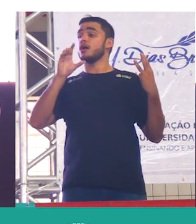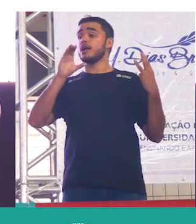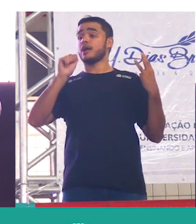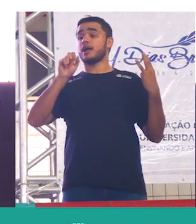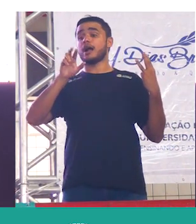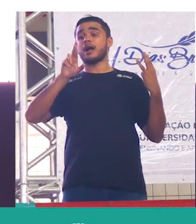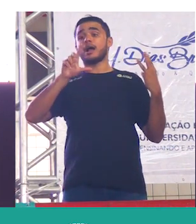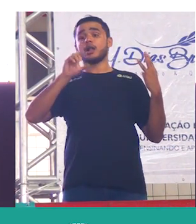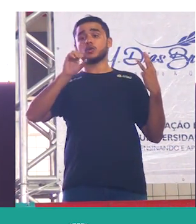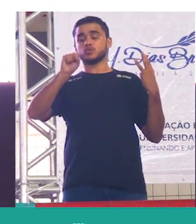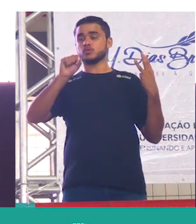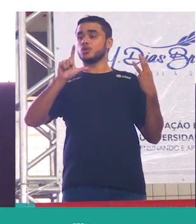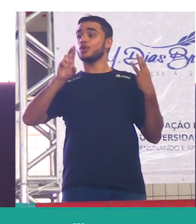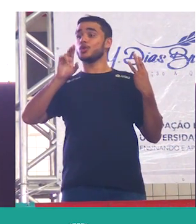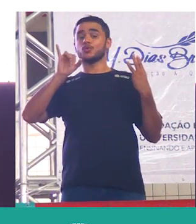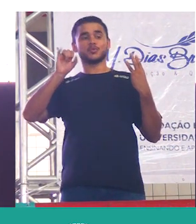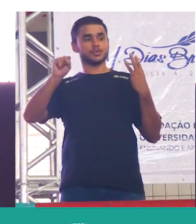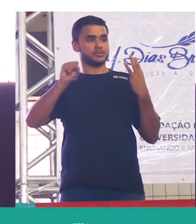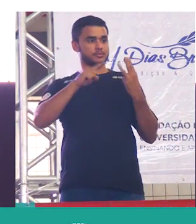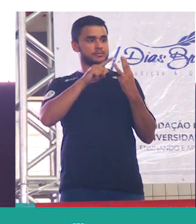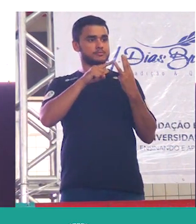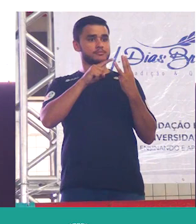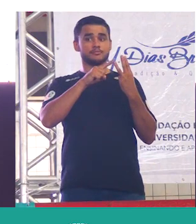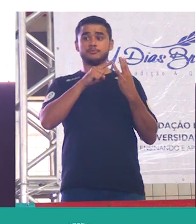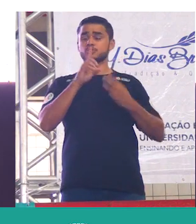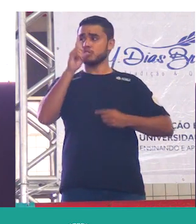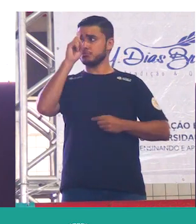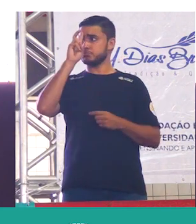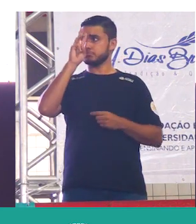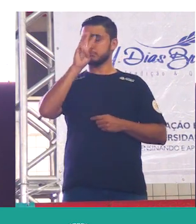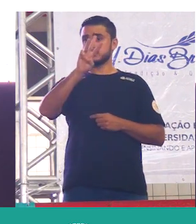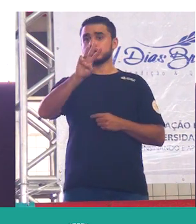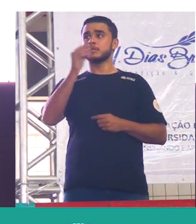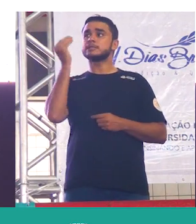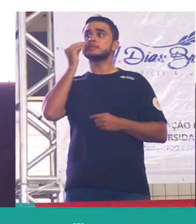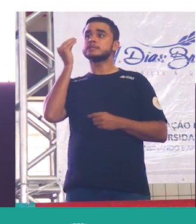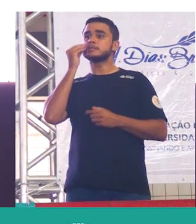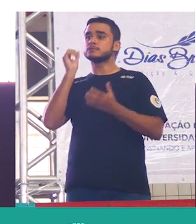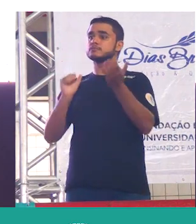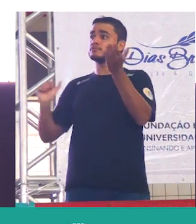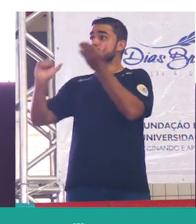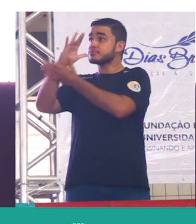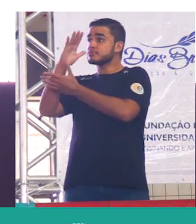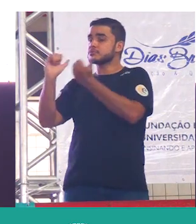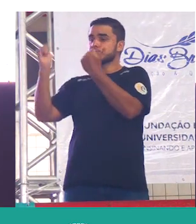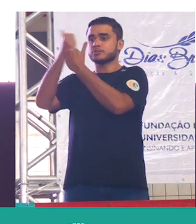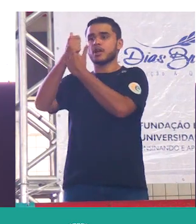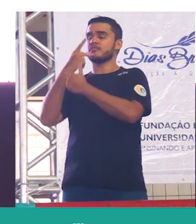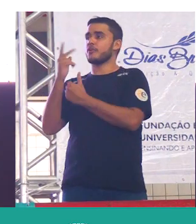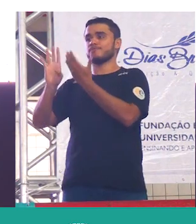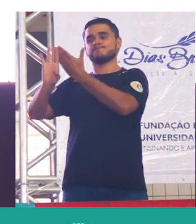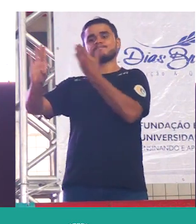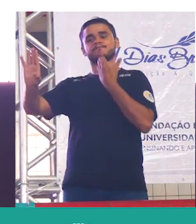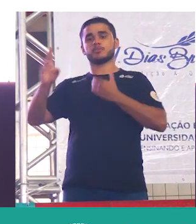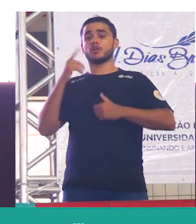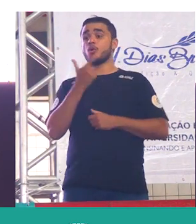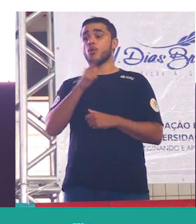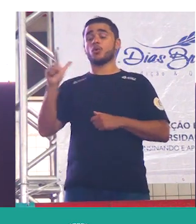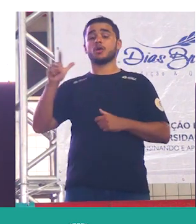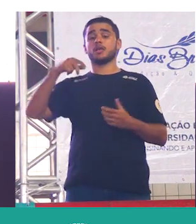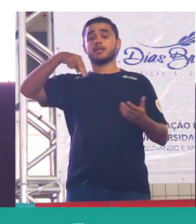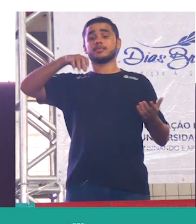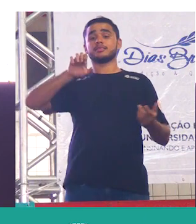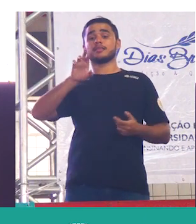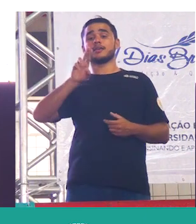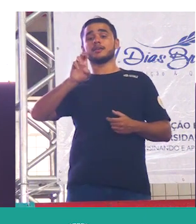Luiz só ficou 3 dias, porque dizem que tentou dar um golpe e o afastaram antes disso. Aí entrou Nereu Ramos, que